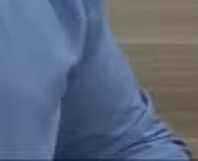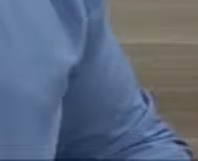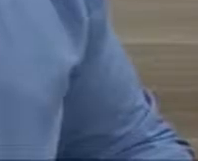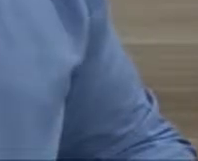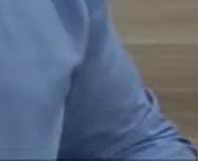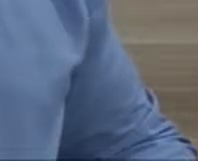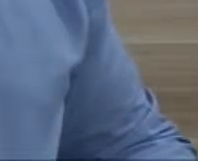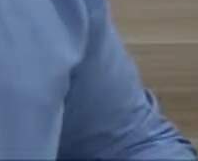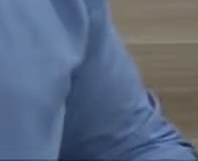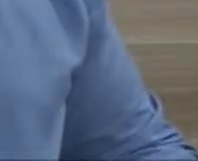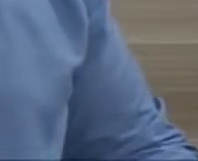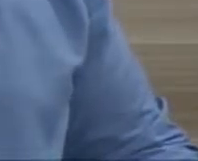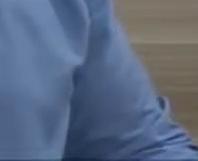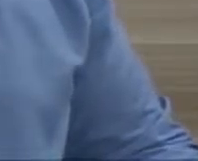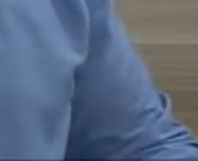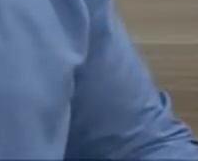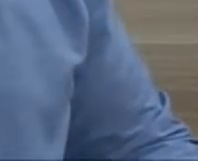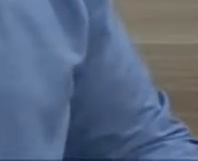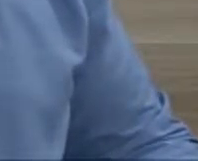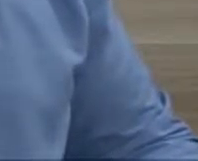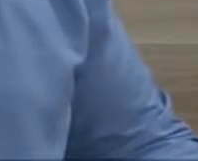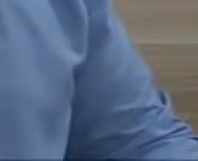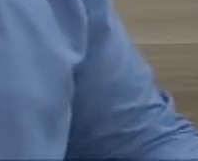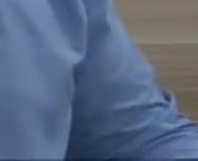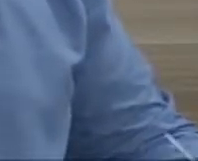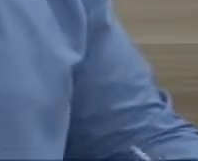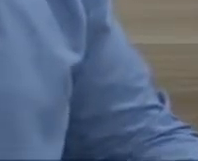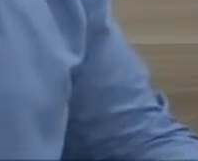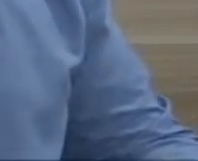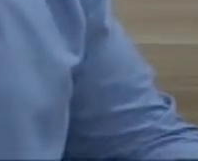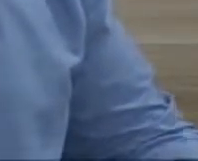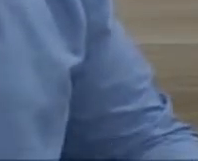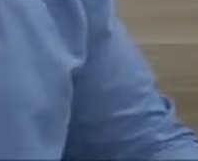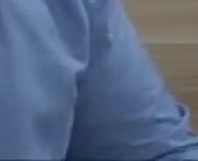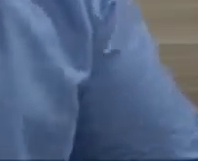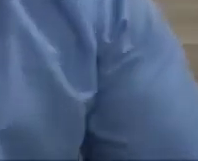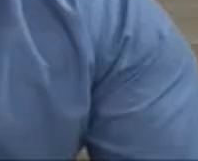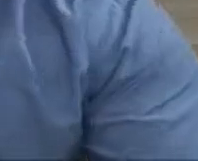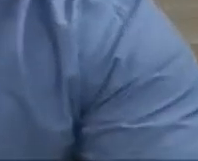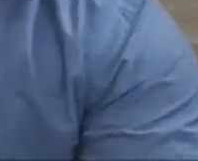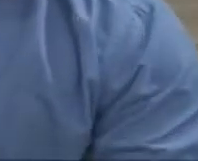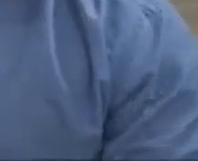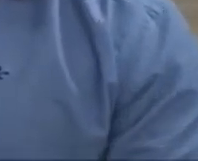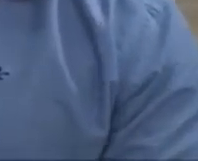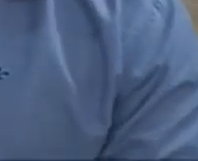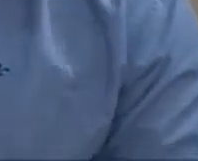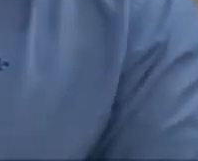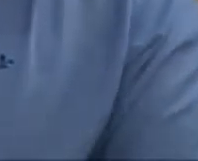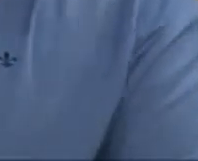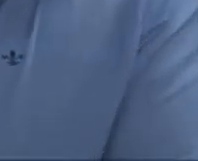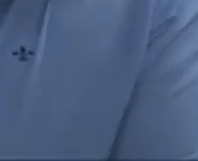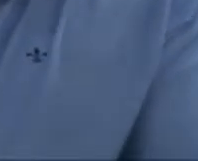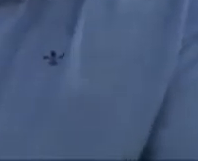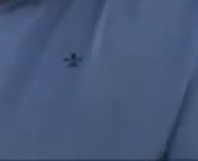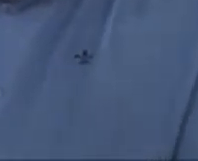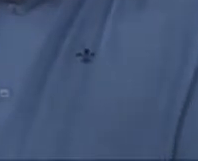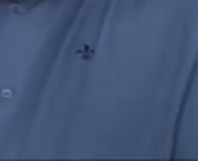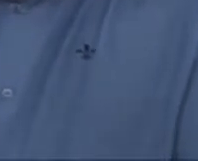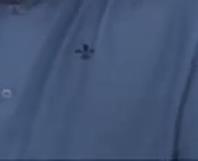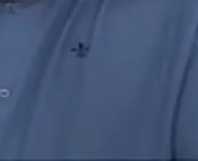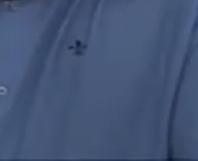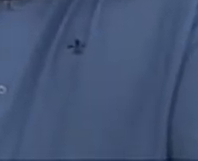Então, eu peço a aprovação dos nobres vereadores desse projeto de resolução. Eu peguei o projeto original,